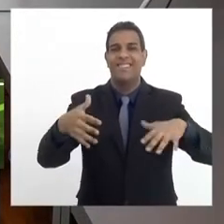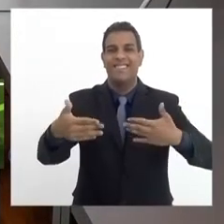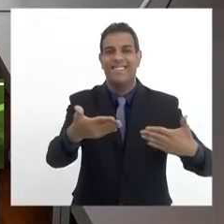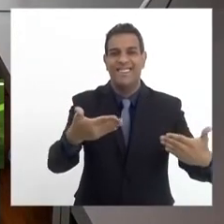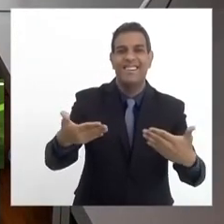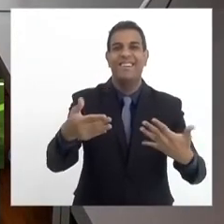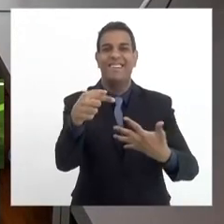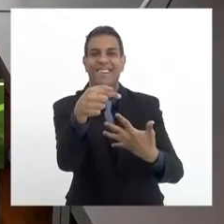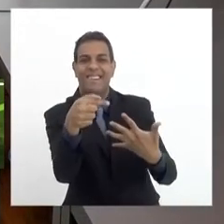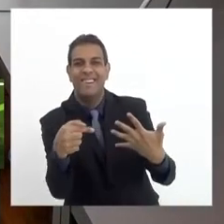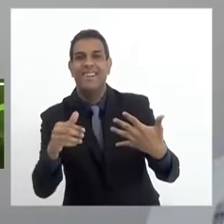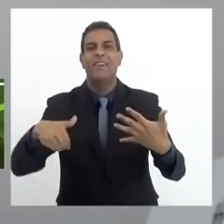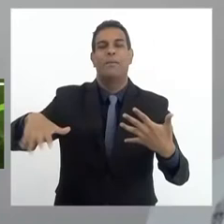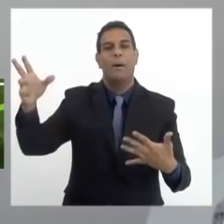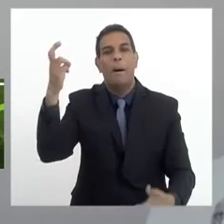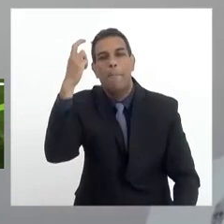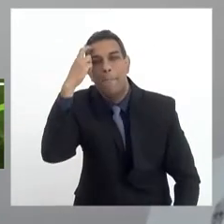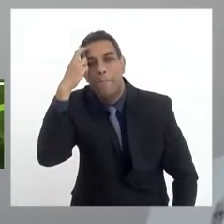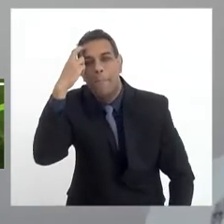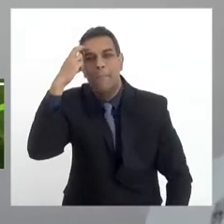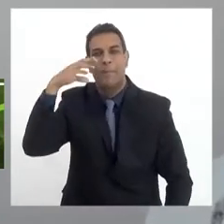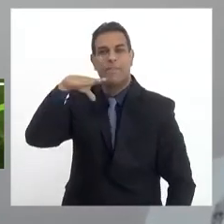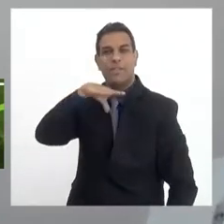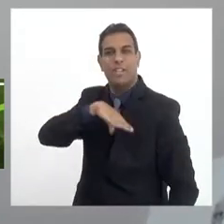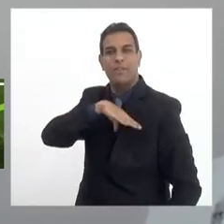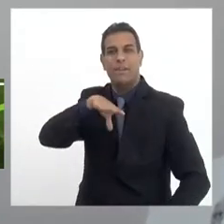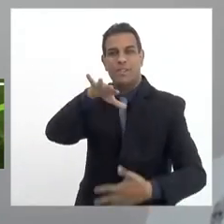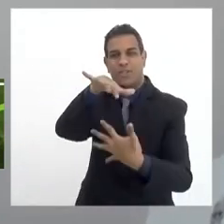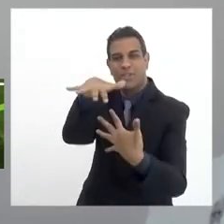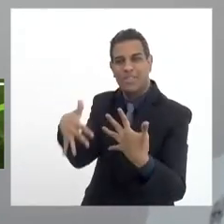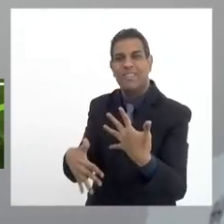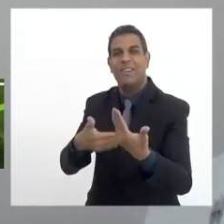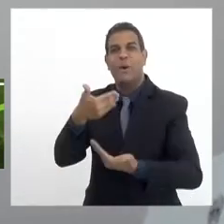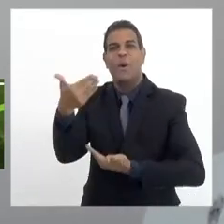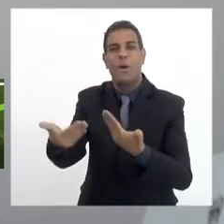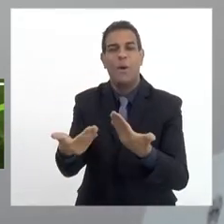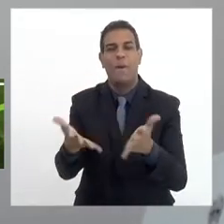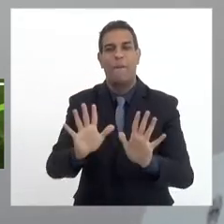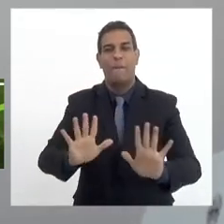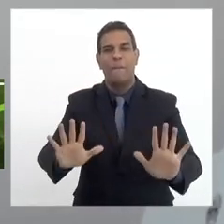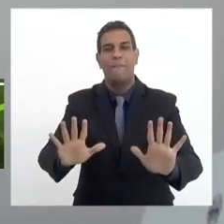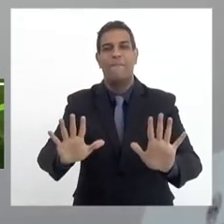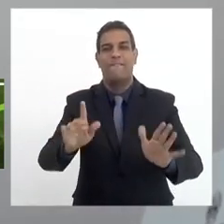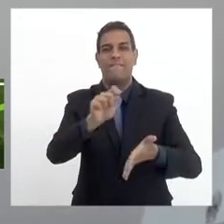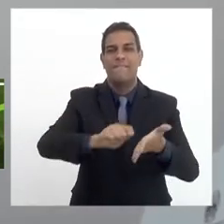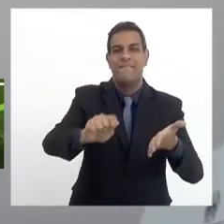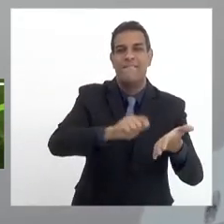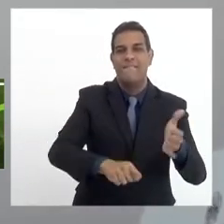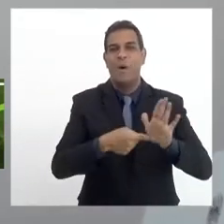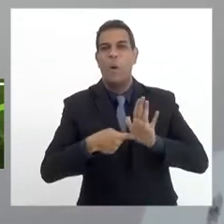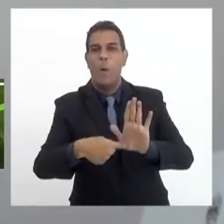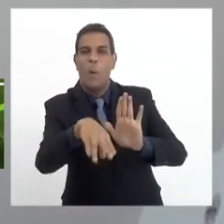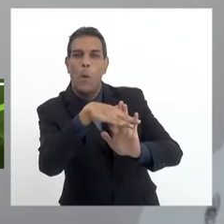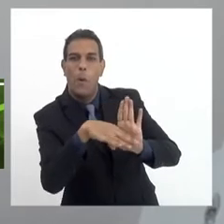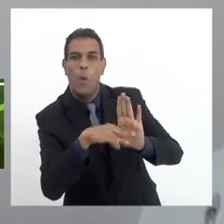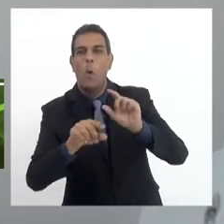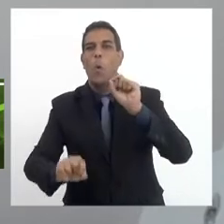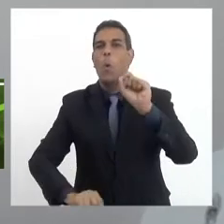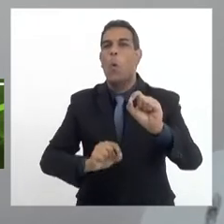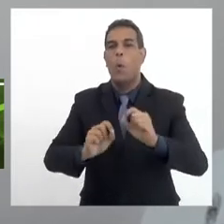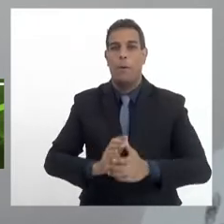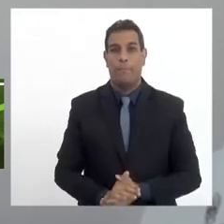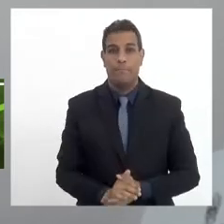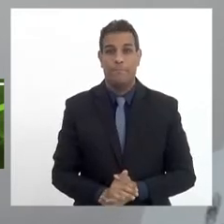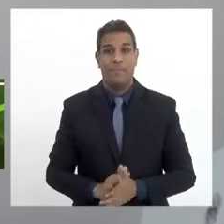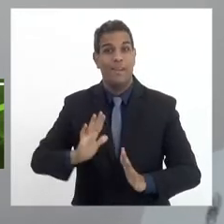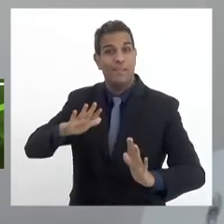compartilhar do grande pensador de língua portuguesa, Boaventura de Souza Santos, pensador contemporâneo, vivo, que diz o seguinte, que